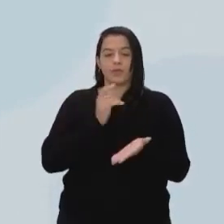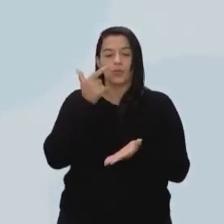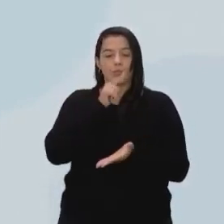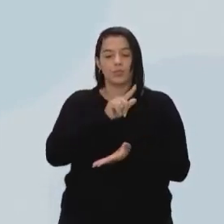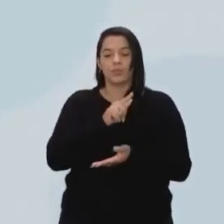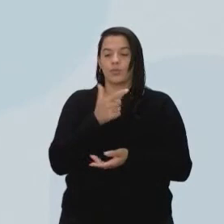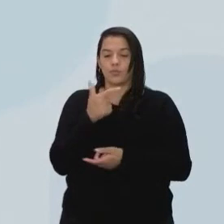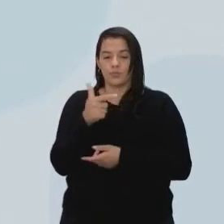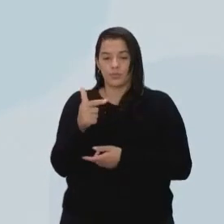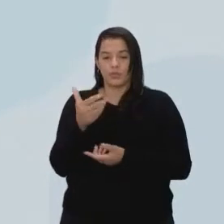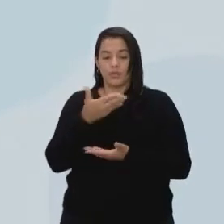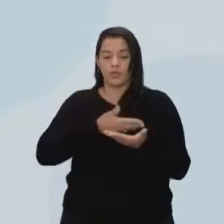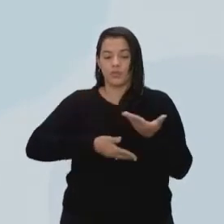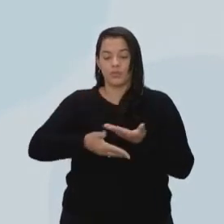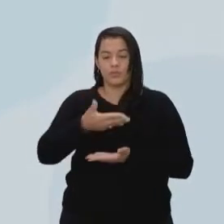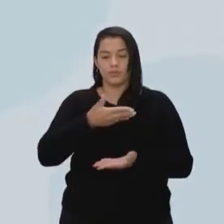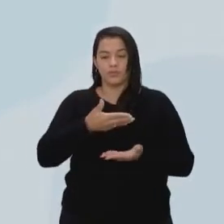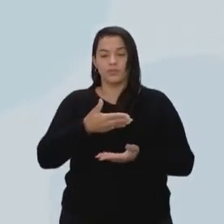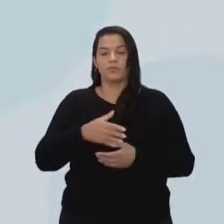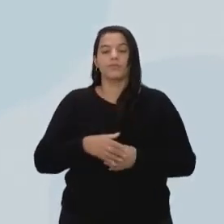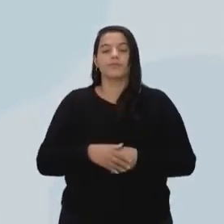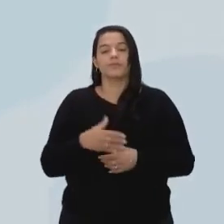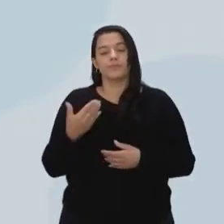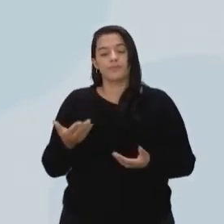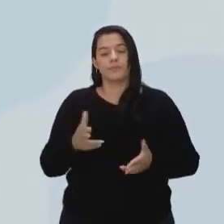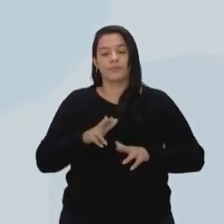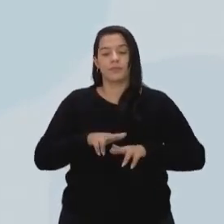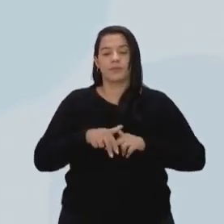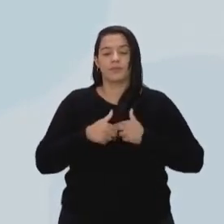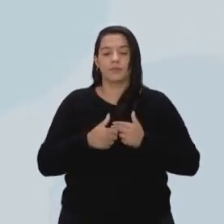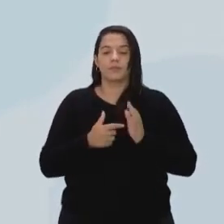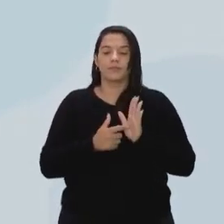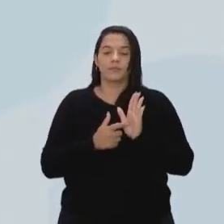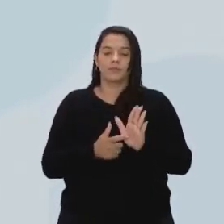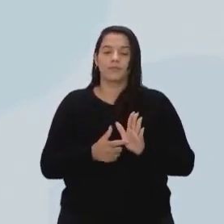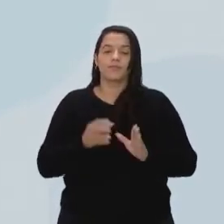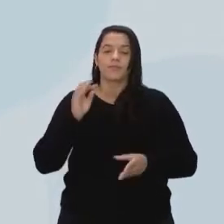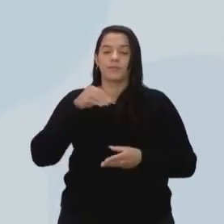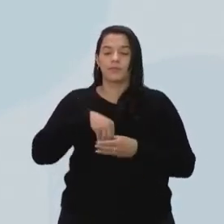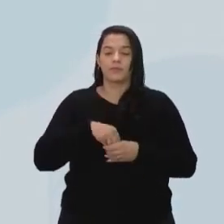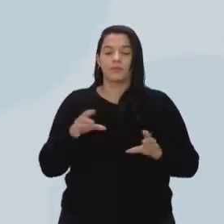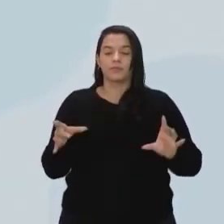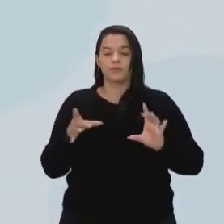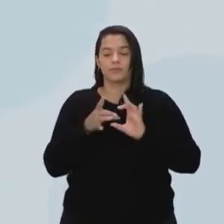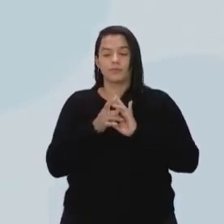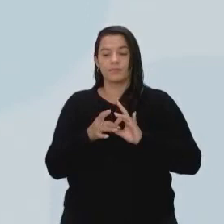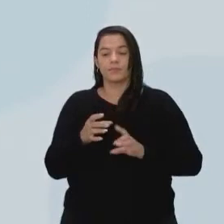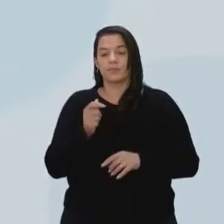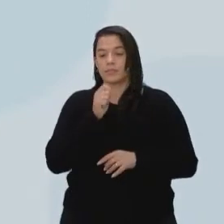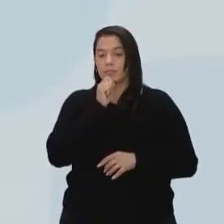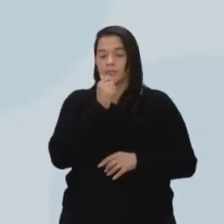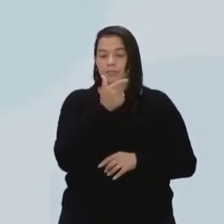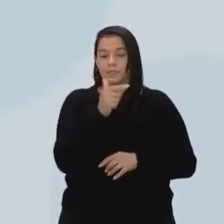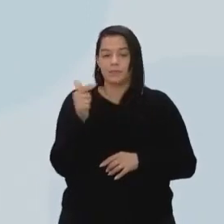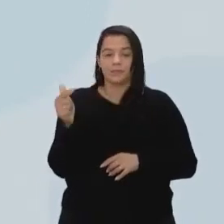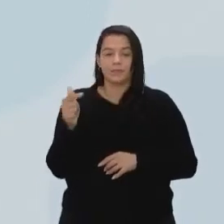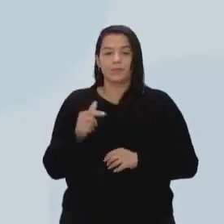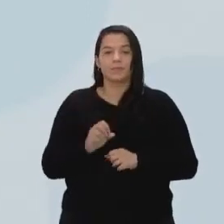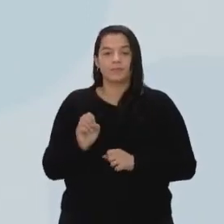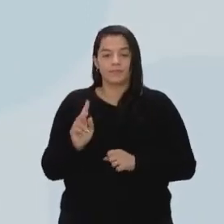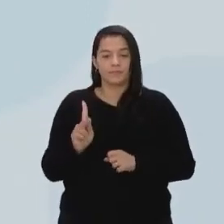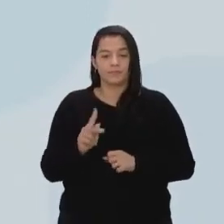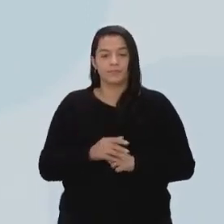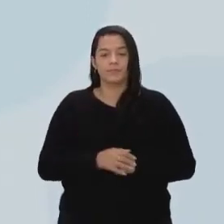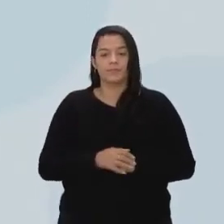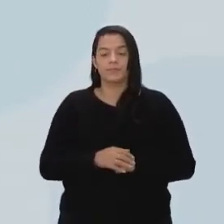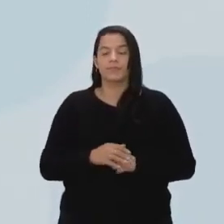elétrons. Compartilhados. Por isso que mostra que eles internamente ligados, senão não dá a estruturação. Certo. Okay?